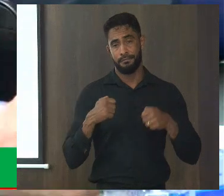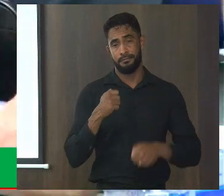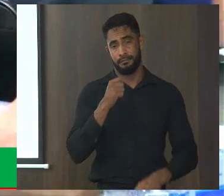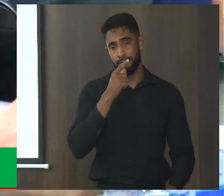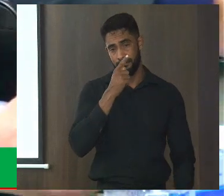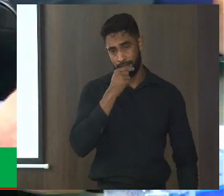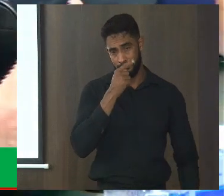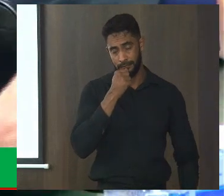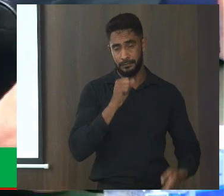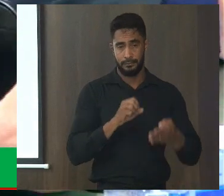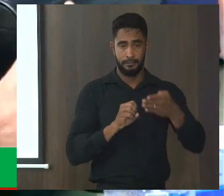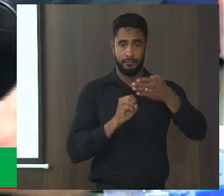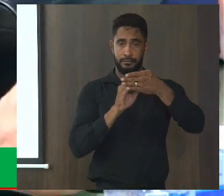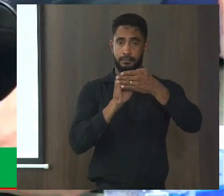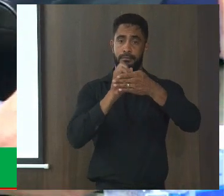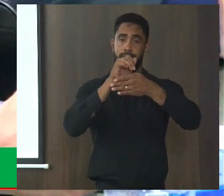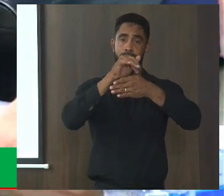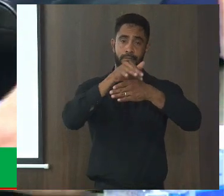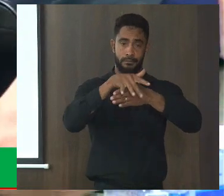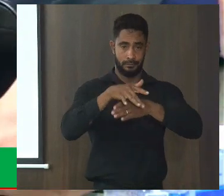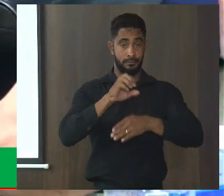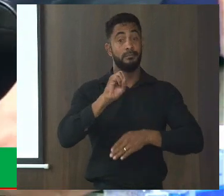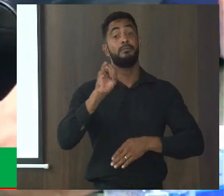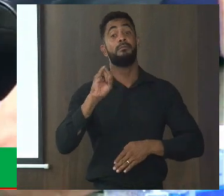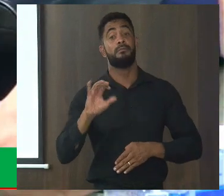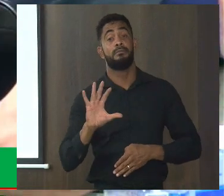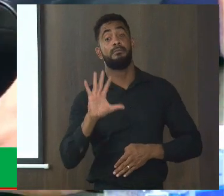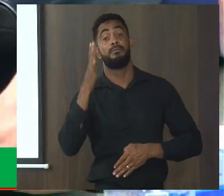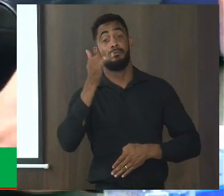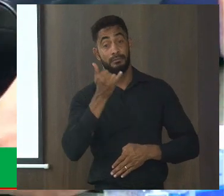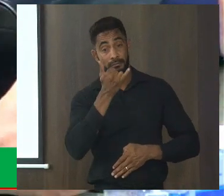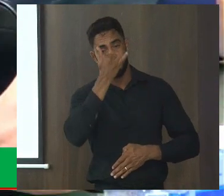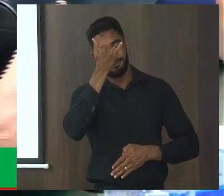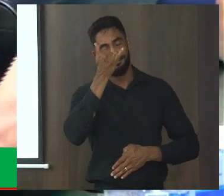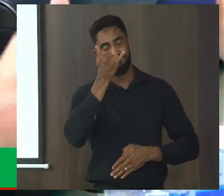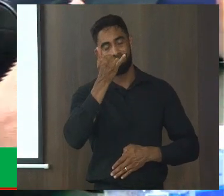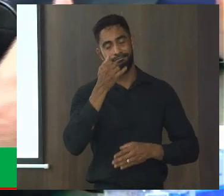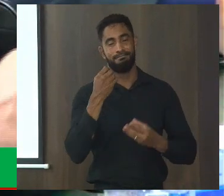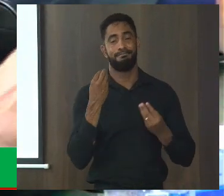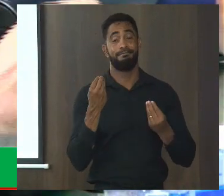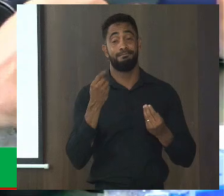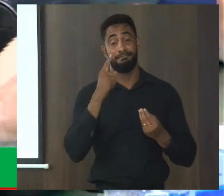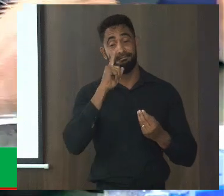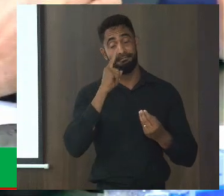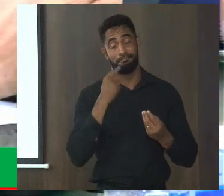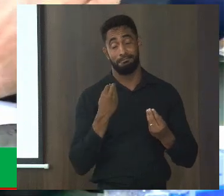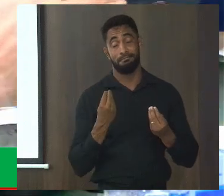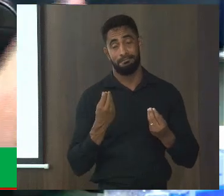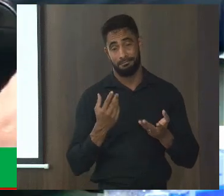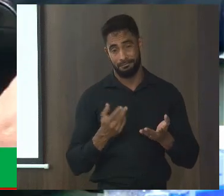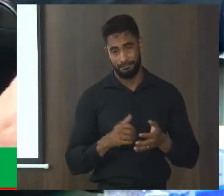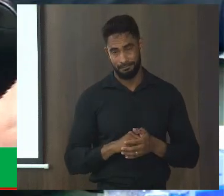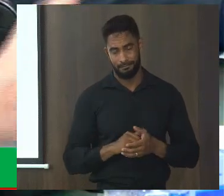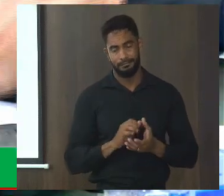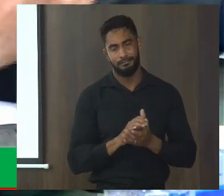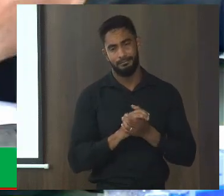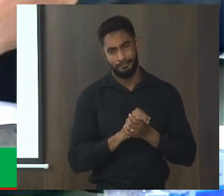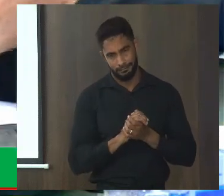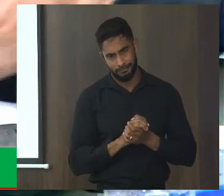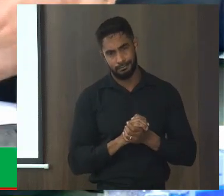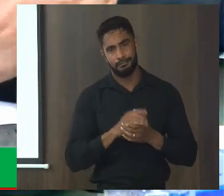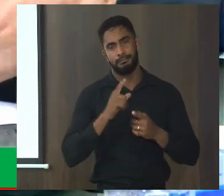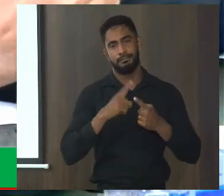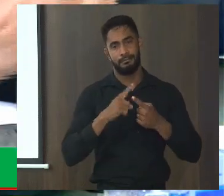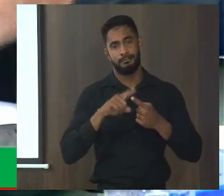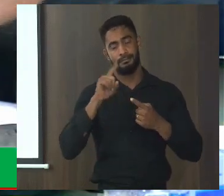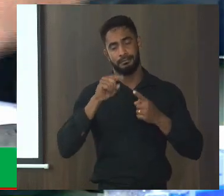nossa barragem, porque se acontecer uma tragédia, não adianta mais chorar, né, depois do acontecido. E eu parabenizo o senhor, porque é uma